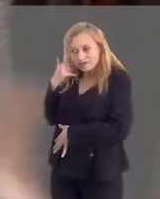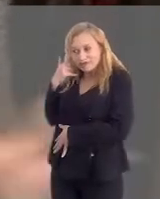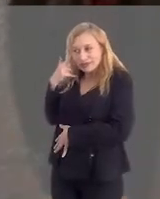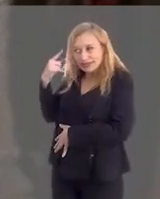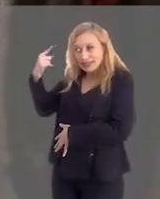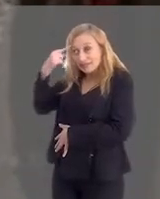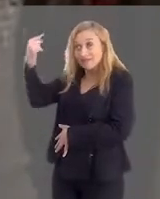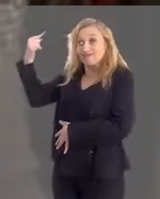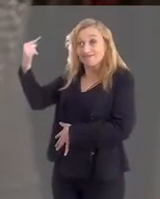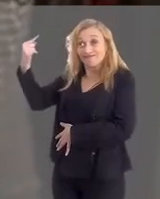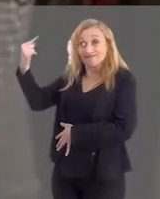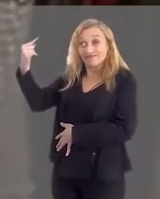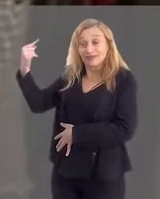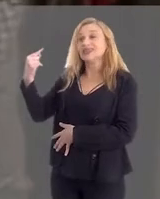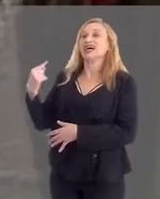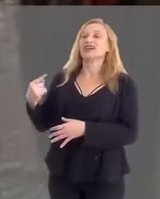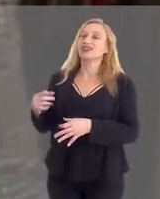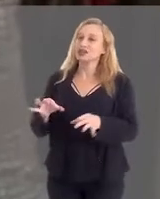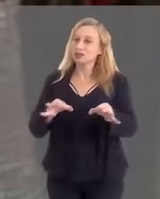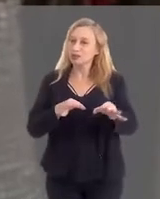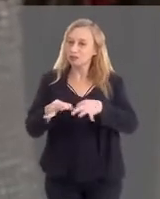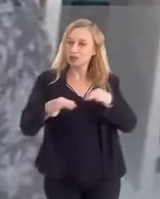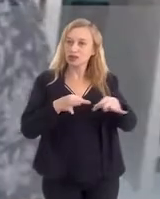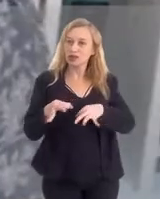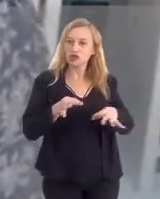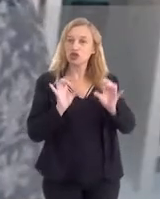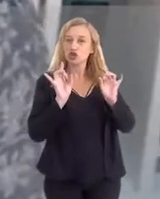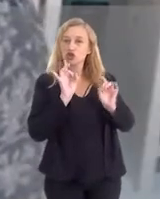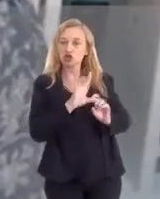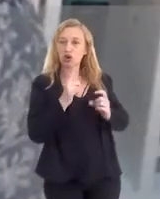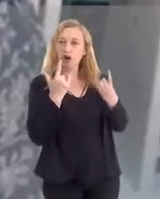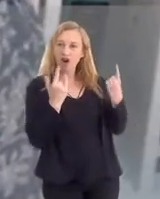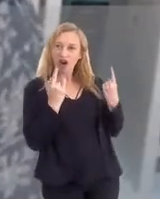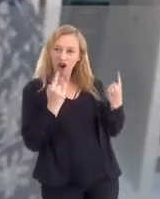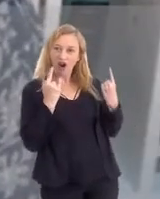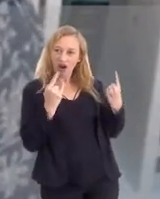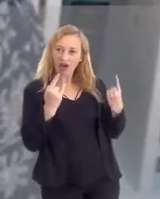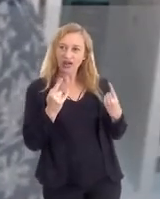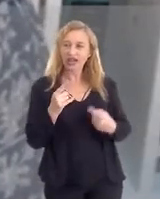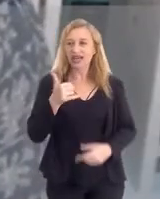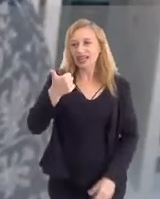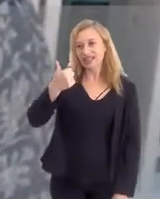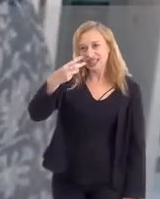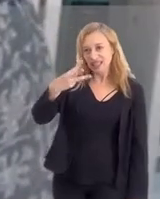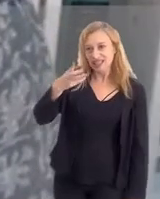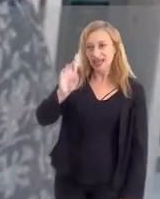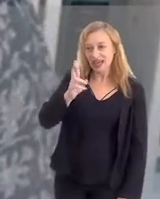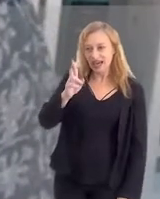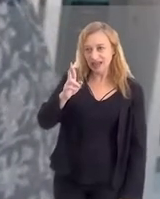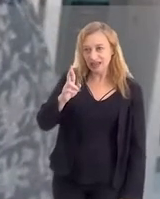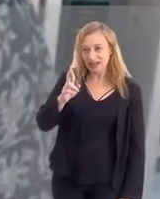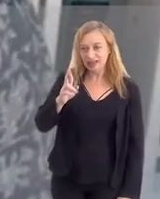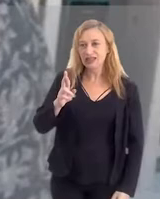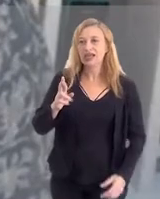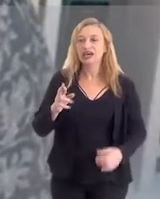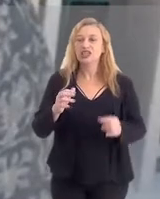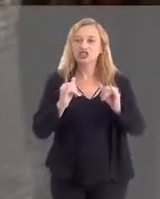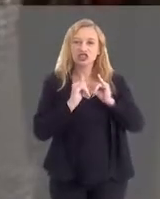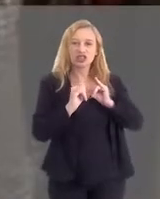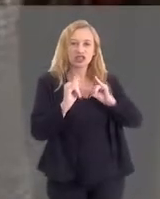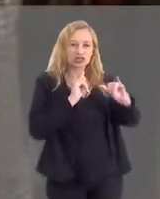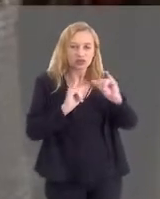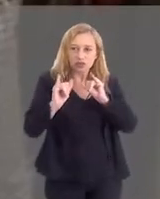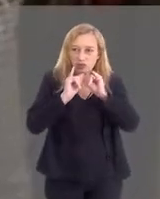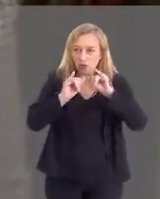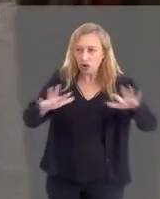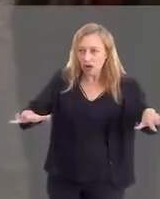e aí eu já quis inventar alguma coisa ali. E aí a gente fez um projeto que chamava Só Rock, era R$ 3 a entrada, e aí a gente divulgava